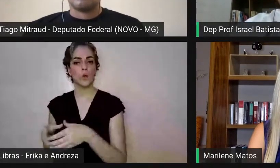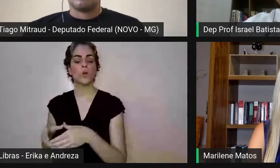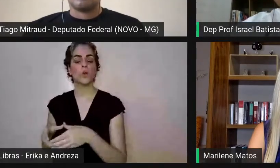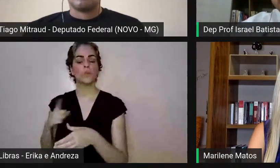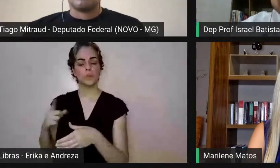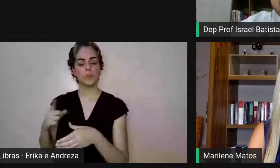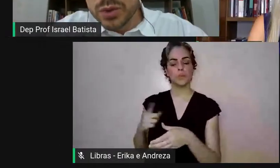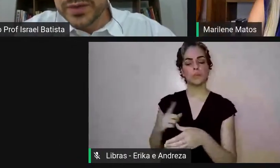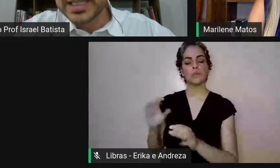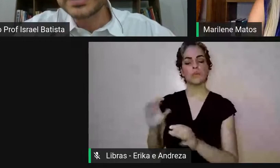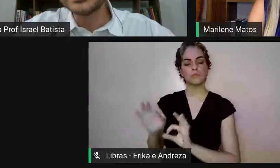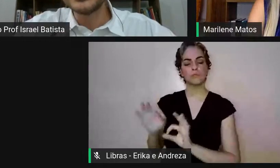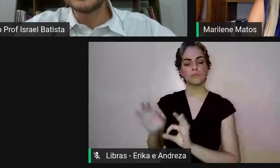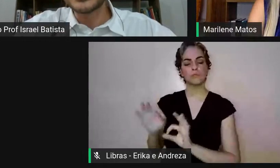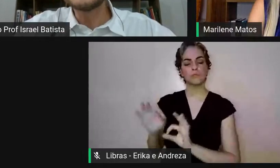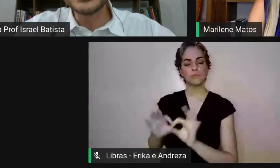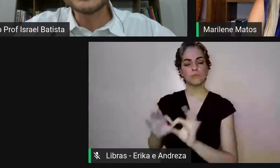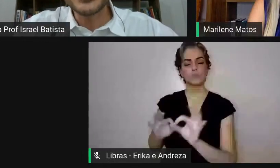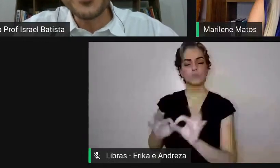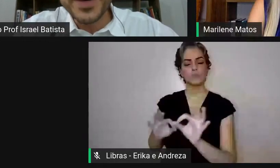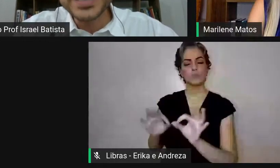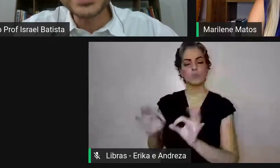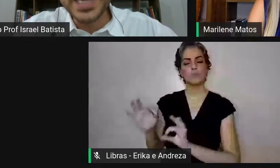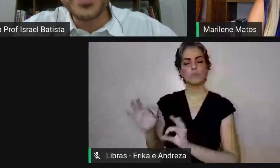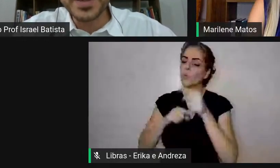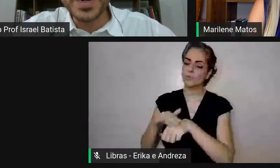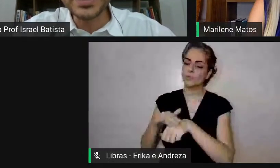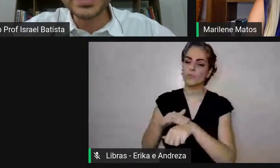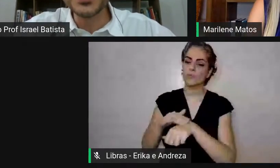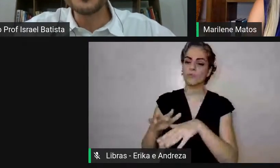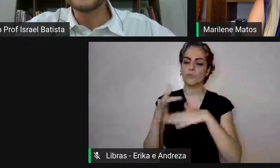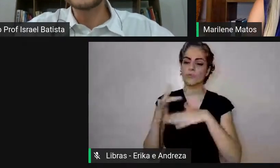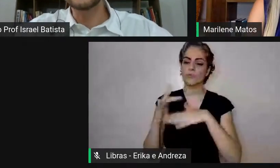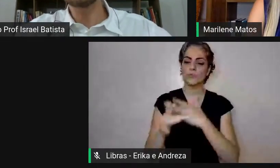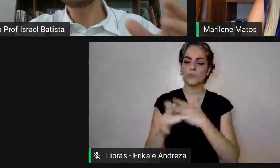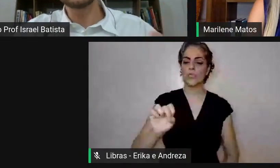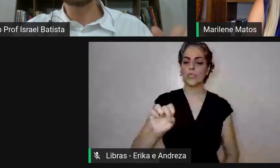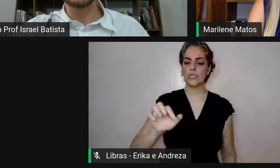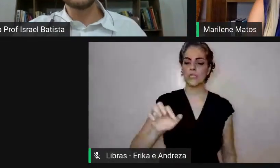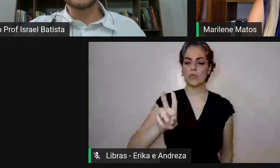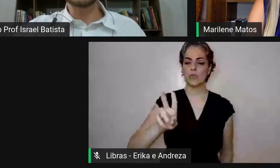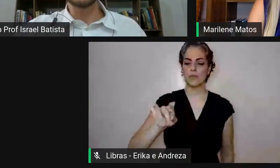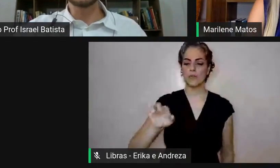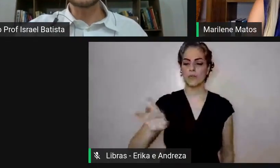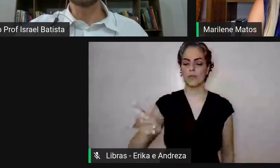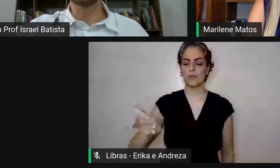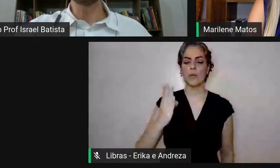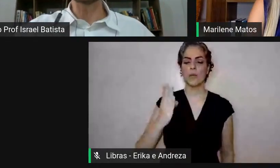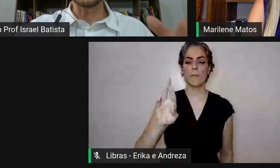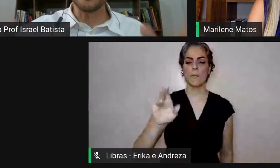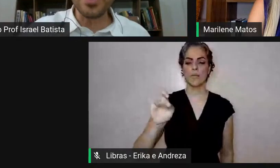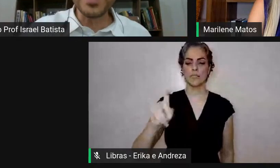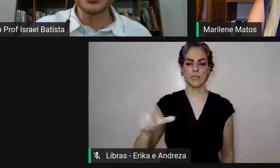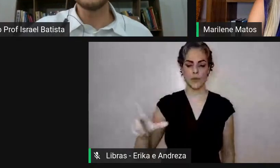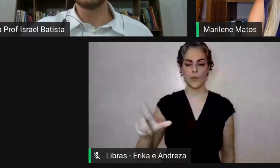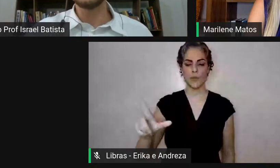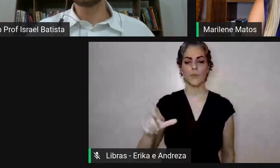conduzir o Tira Dúvidas nas redes da Frente Servir Brasil. Então, a Frente Servir Brasil está no